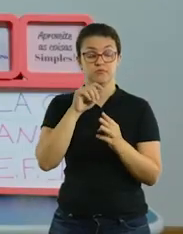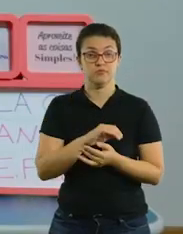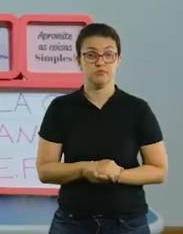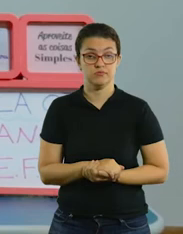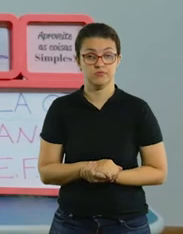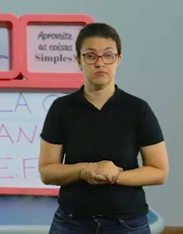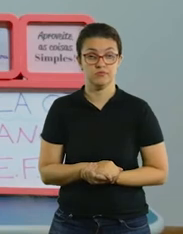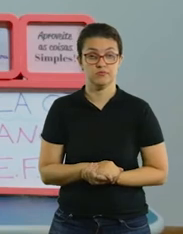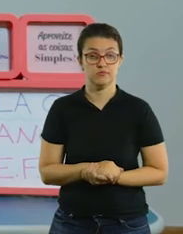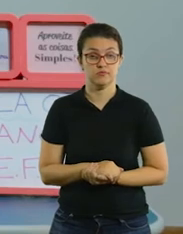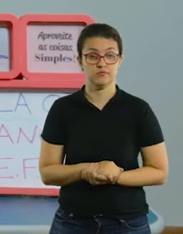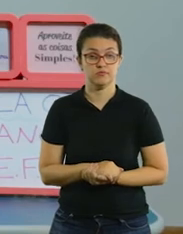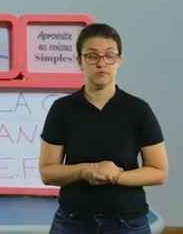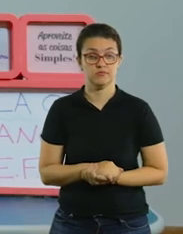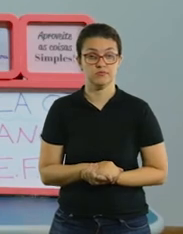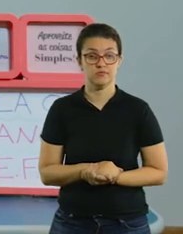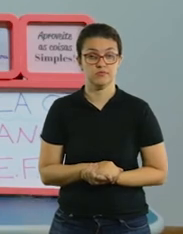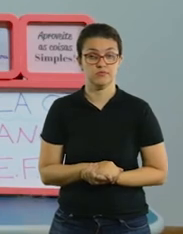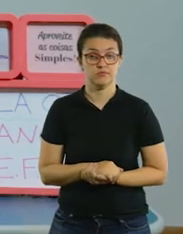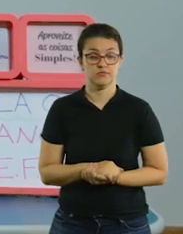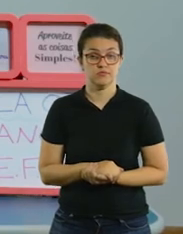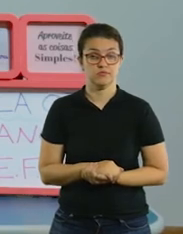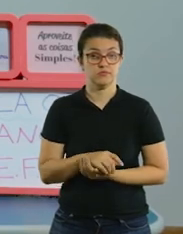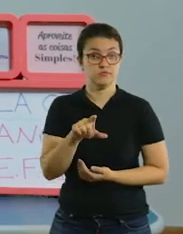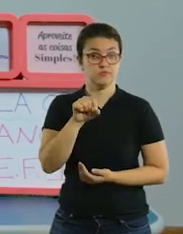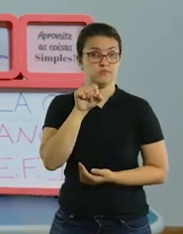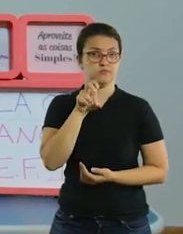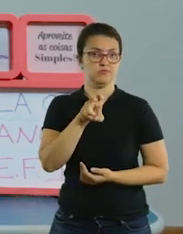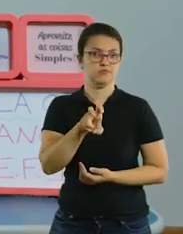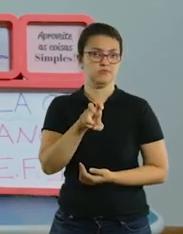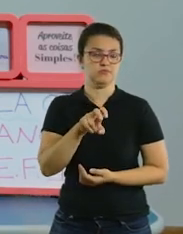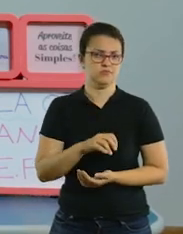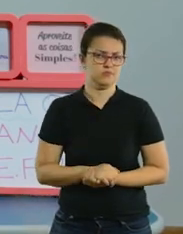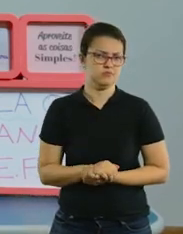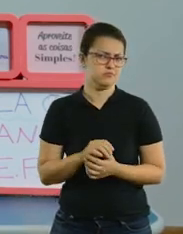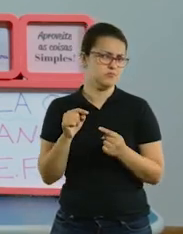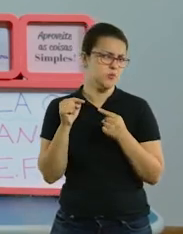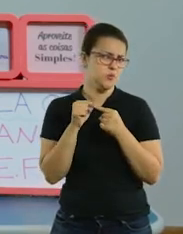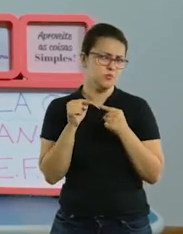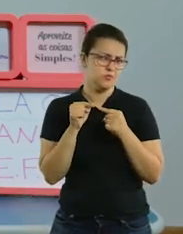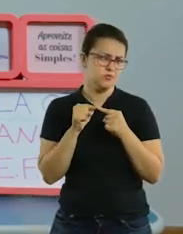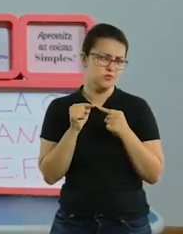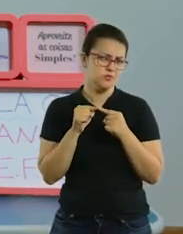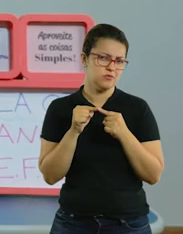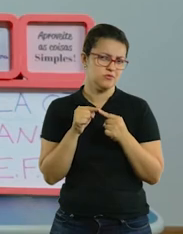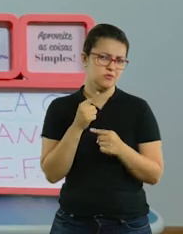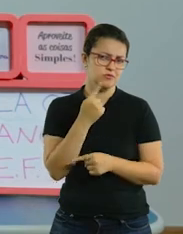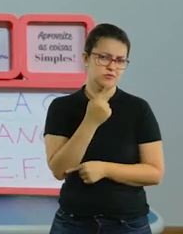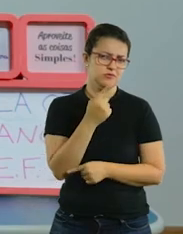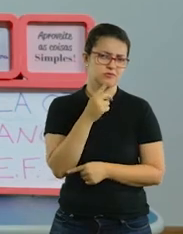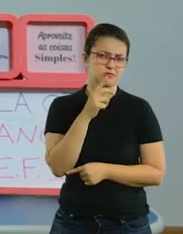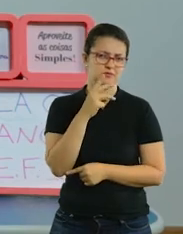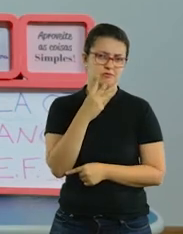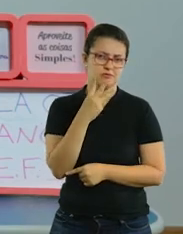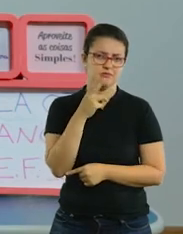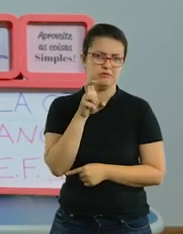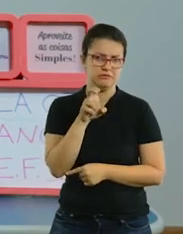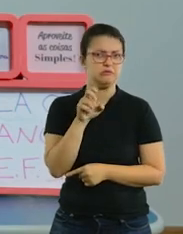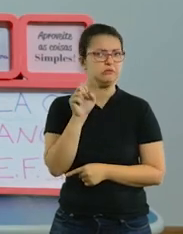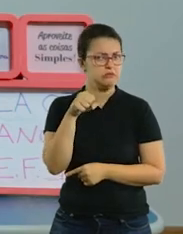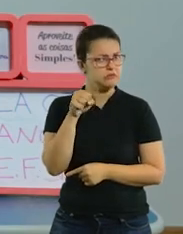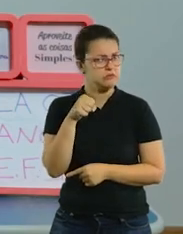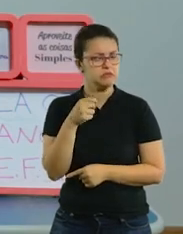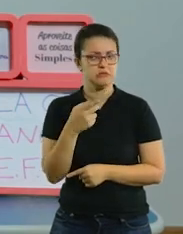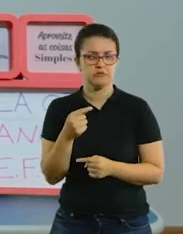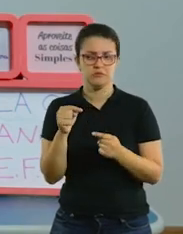entre as minhas cartas, eu sorteei uma e retirei o 5. O 5 está dentro do número